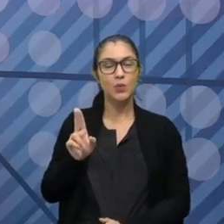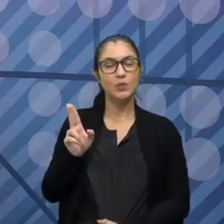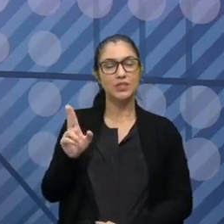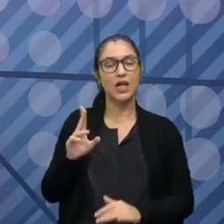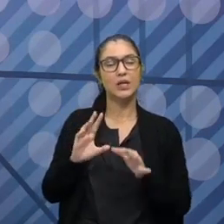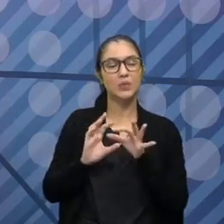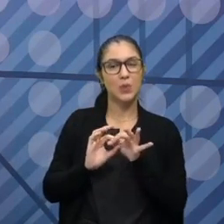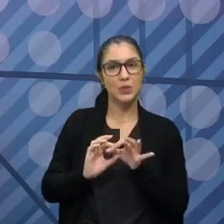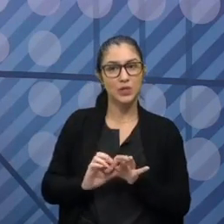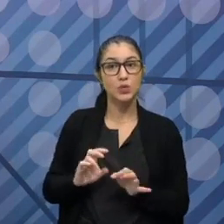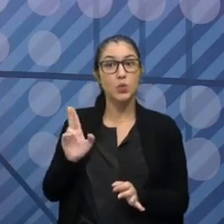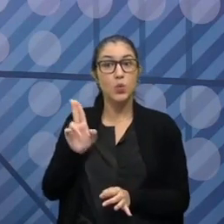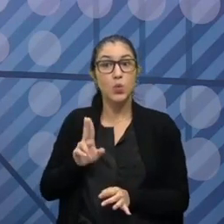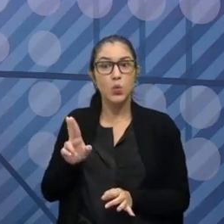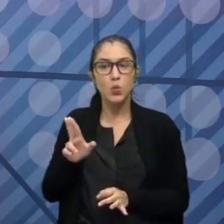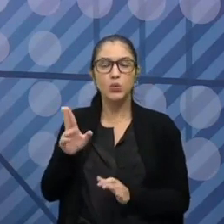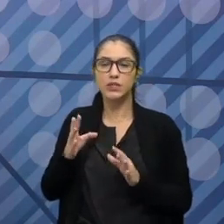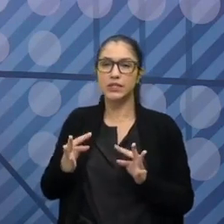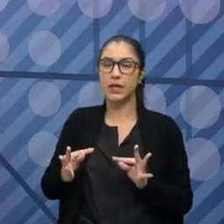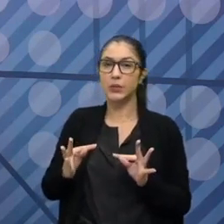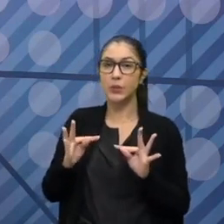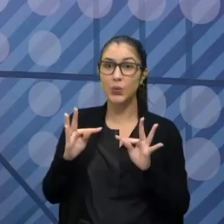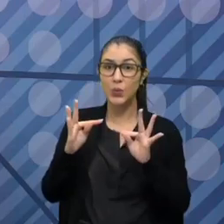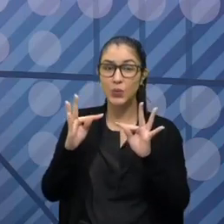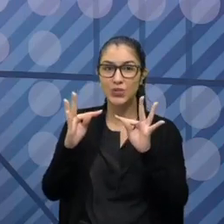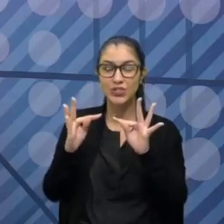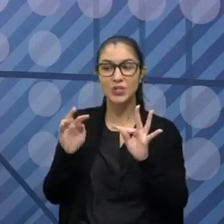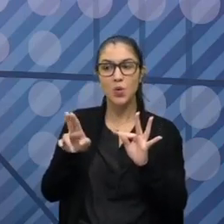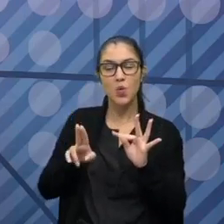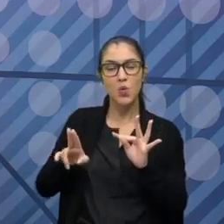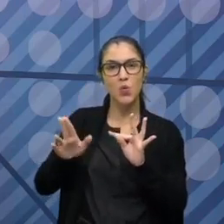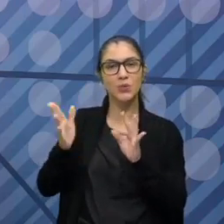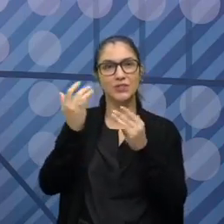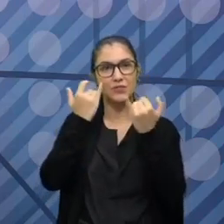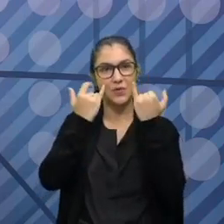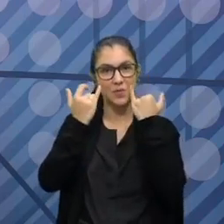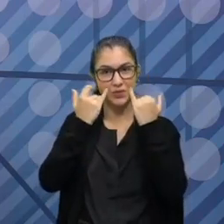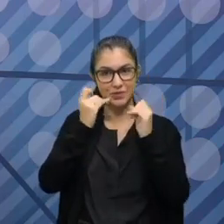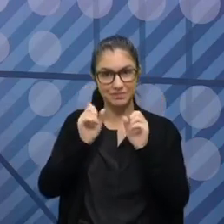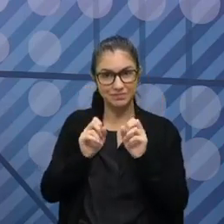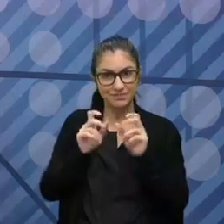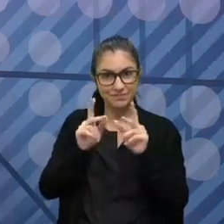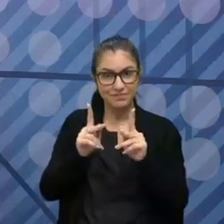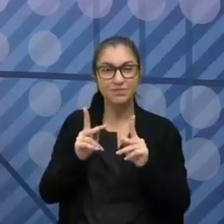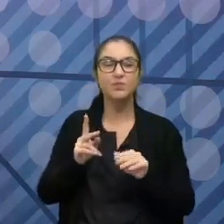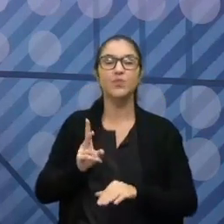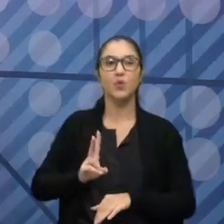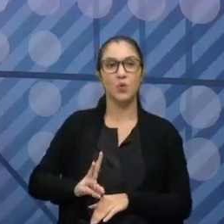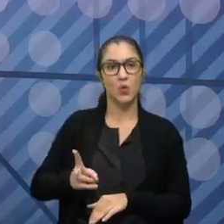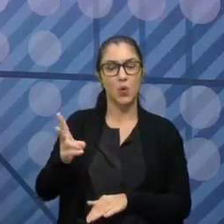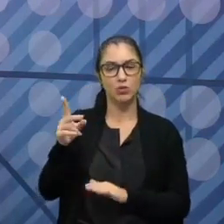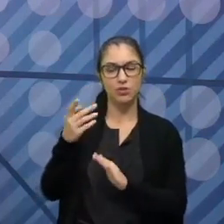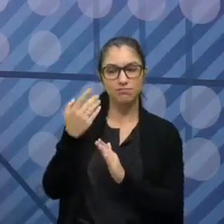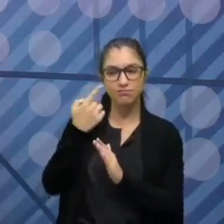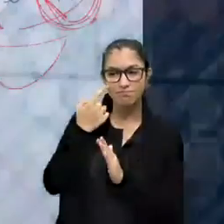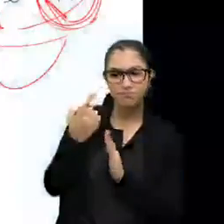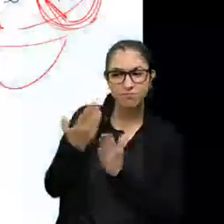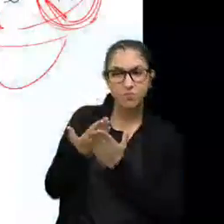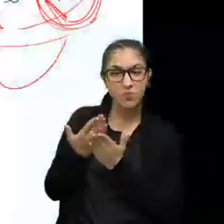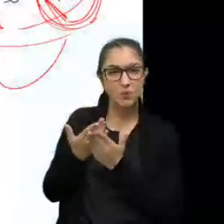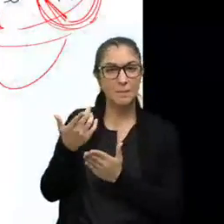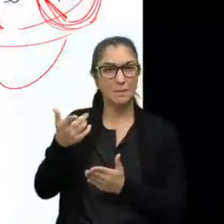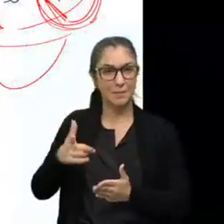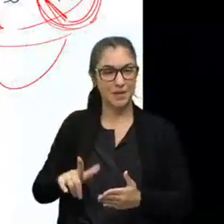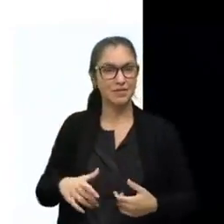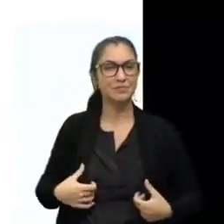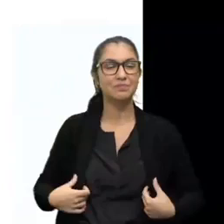nesse contexto, uso dessas tecnologias, uso dessas informações, certo? Vamos continuar analisando as nossas imagens, aí